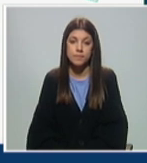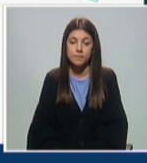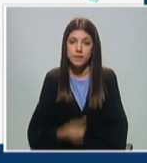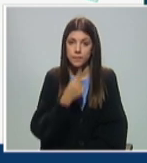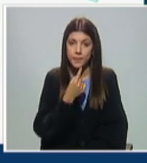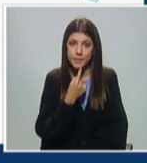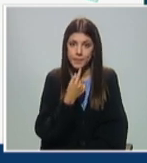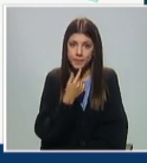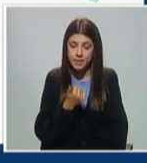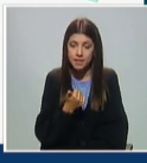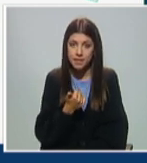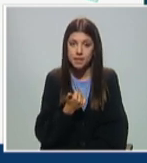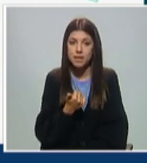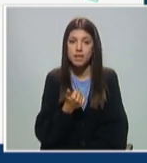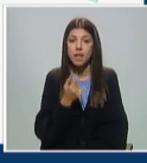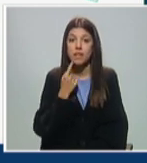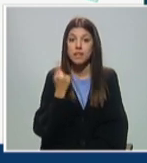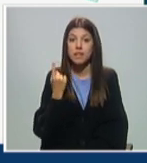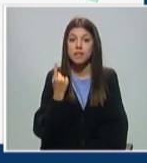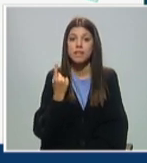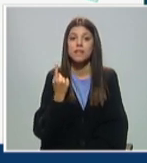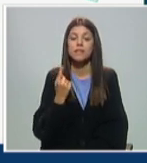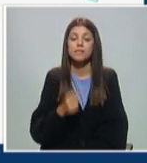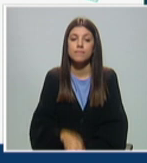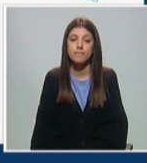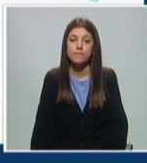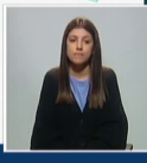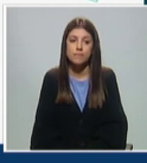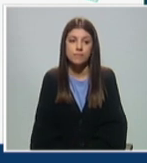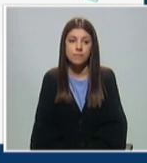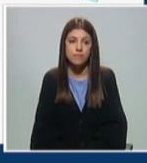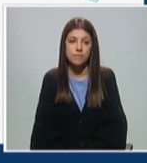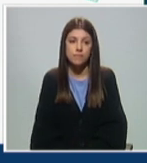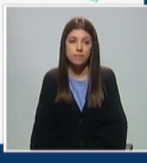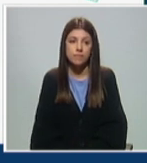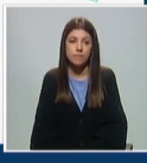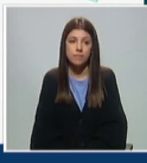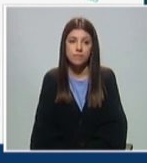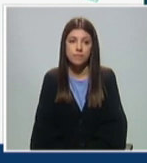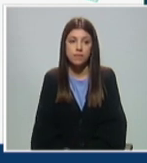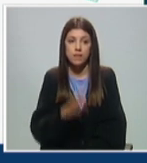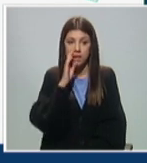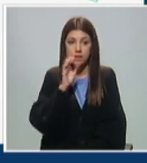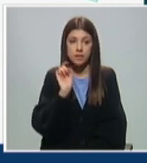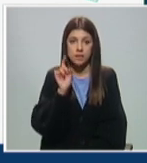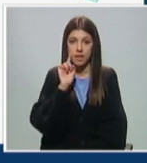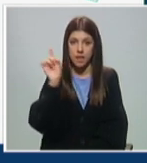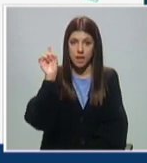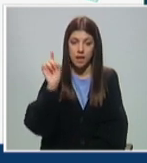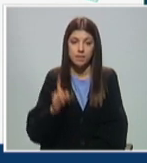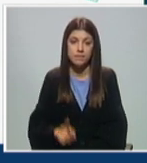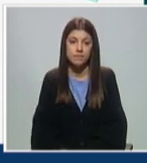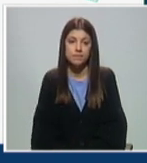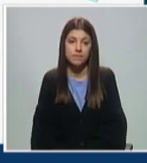Certo? Este é o endereço da minha célula, E5. Como podem ver, se eu clicar aqui na caixa do nome,